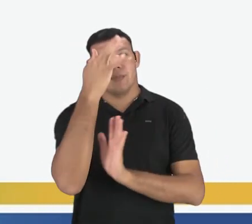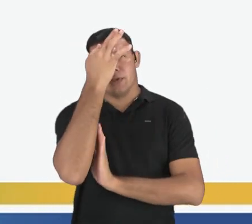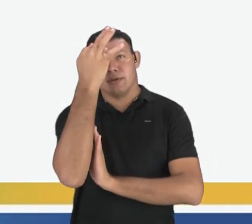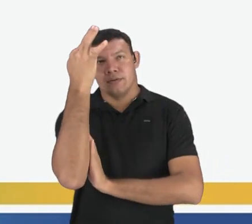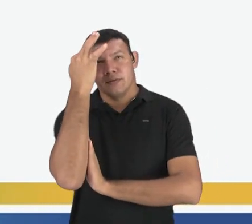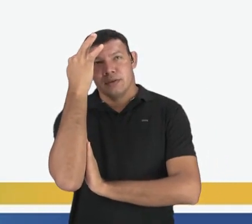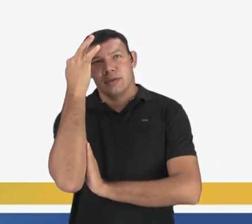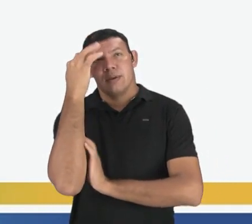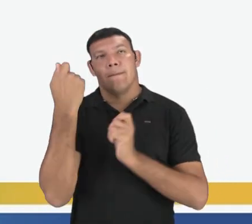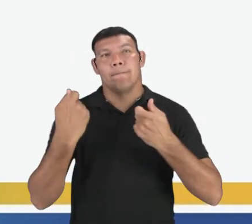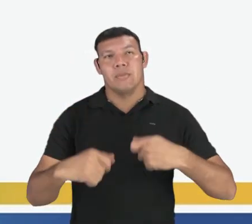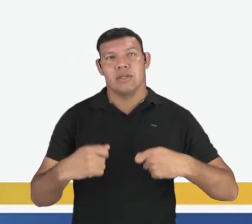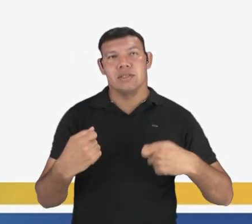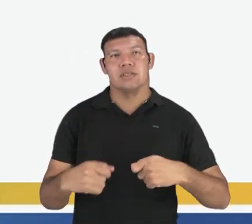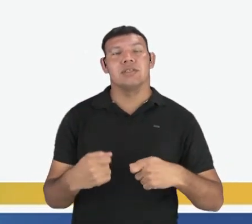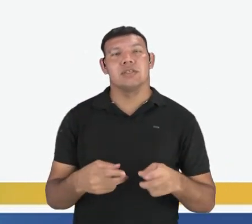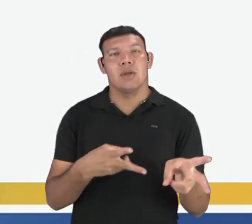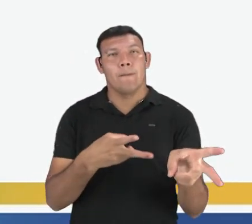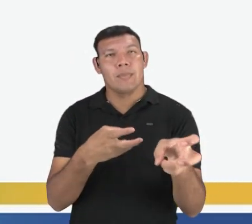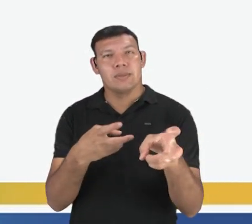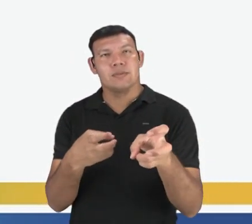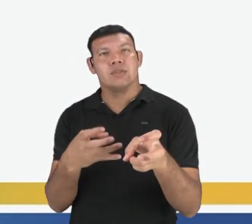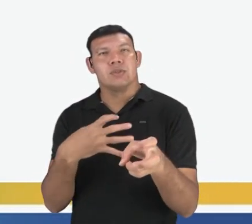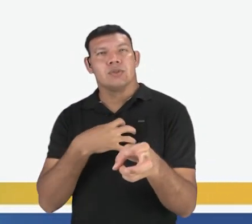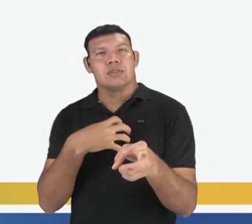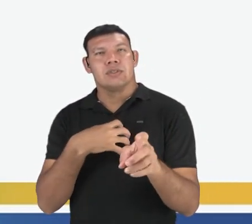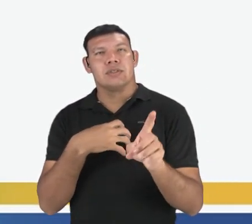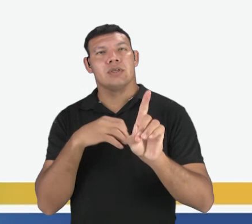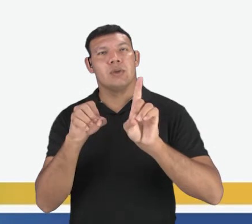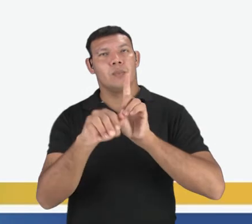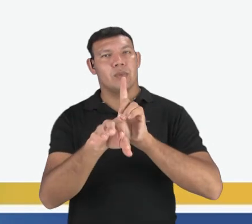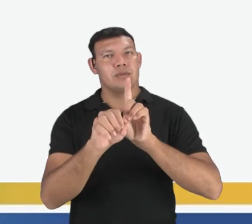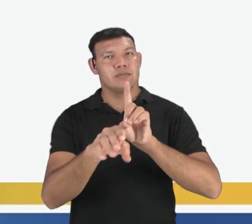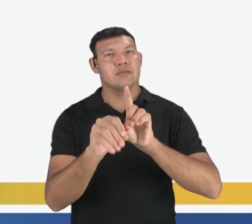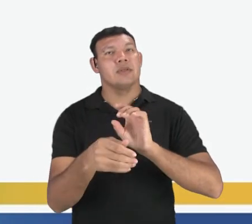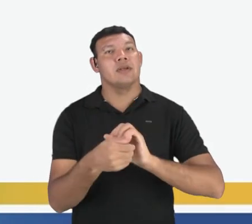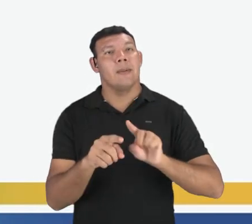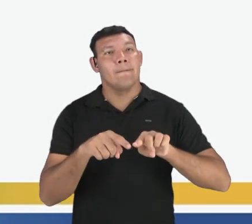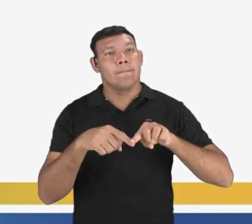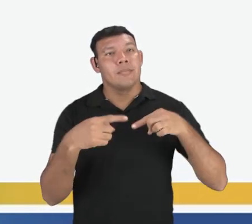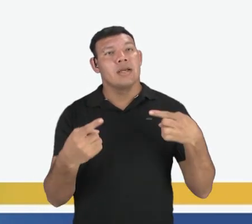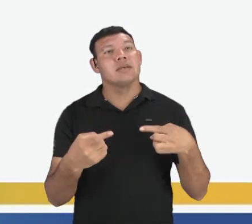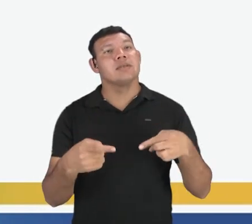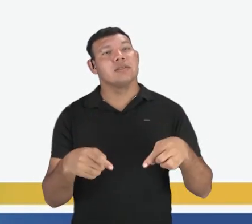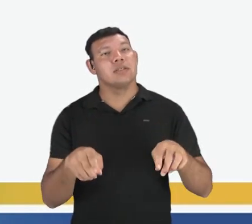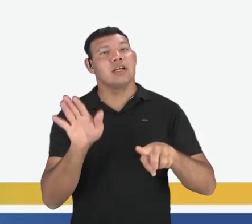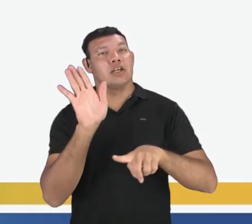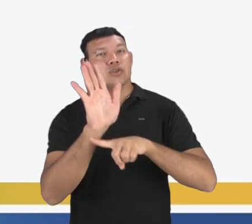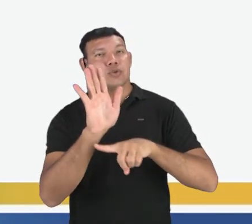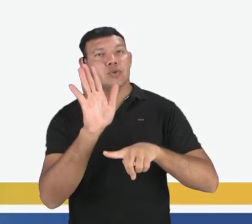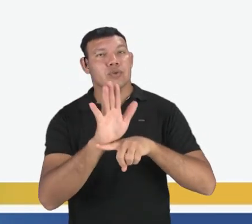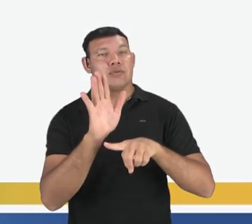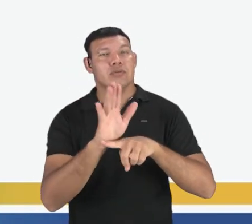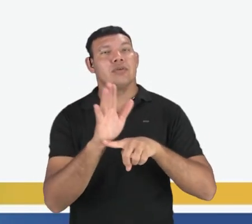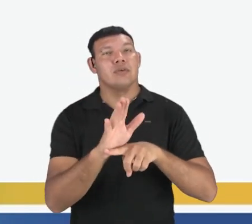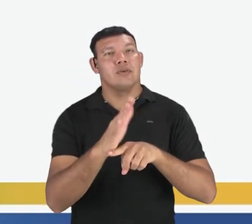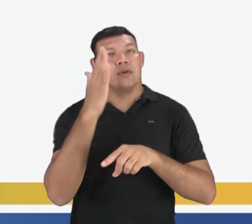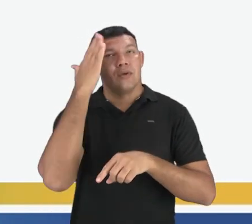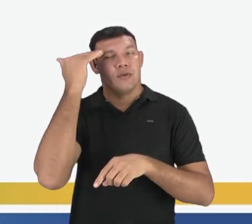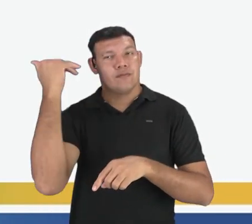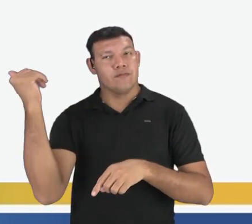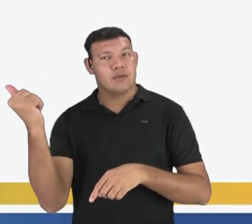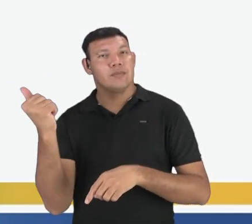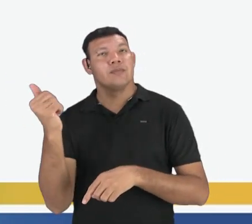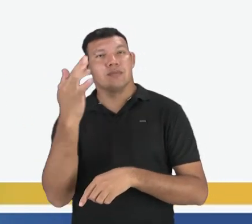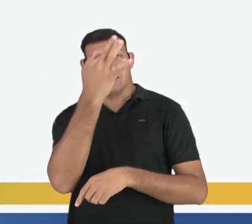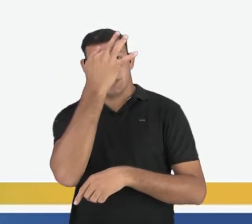vista não no sentido doutrinário, mas sim como contendo a contribuição dos grandes filósofos ao trazer esses